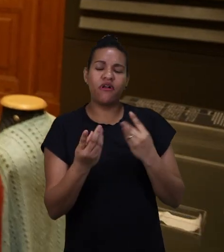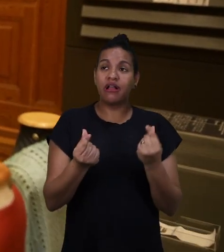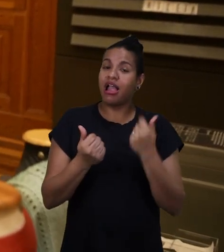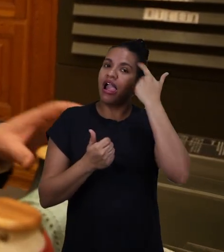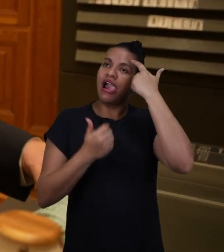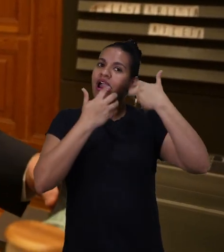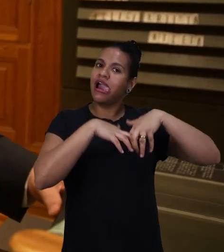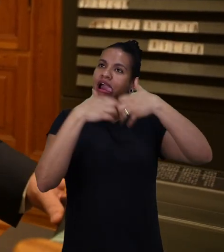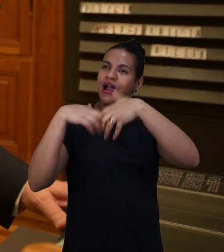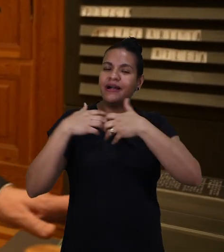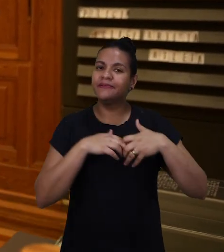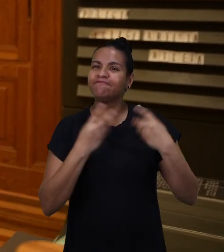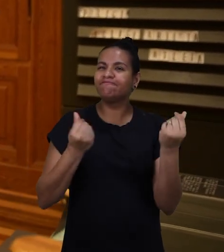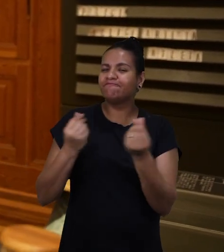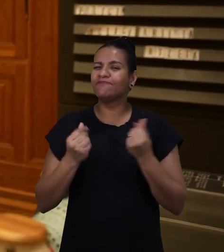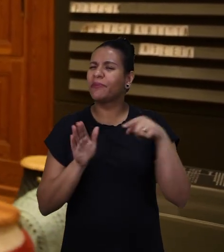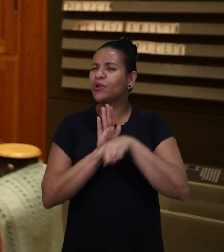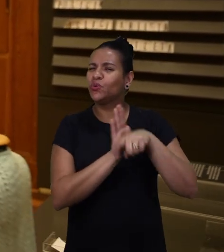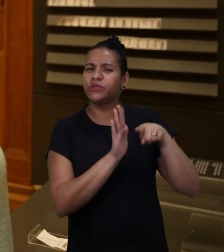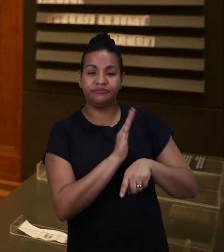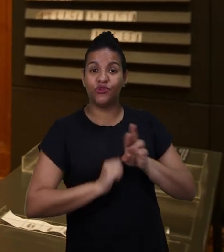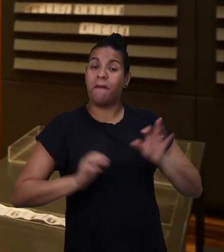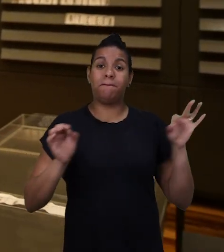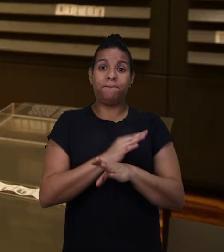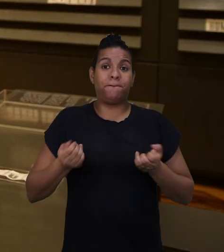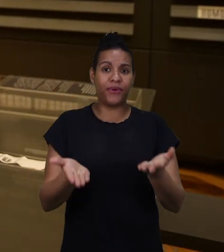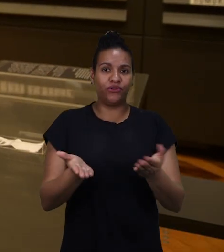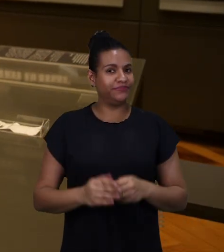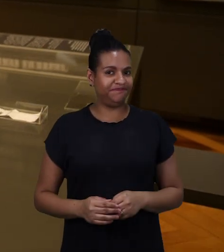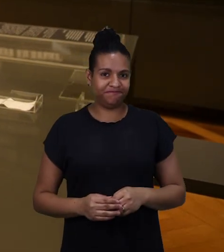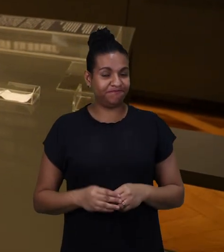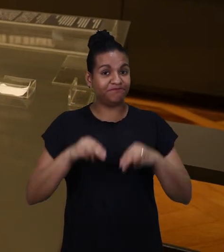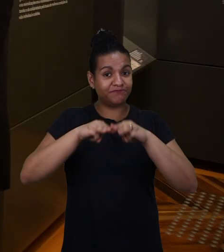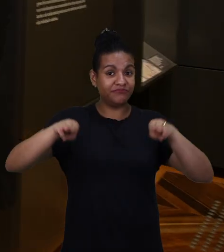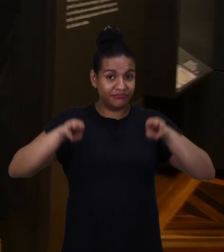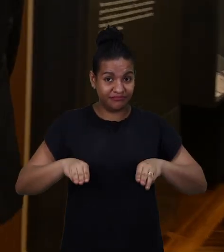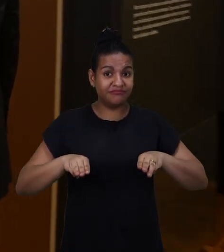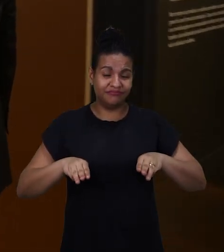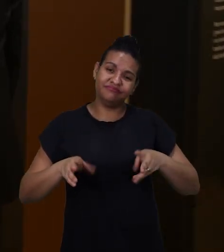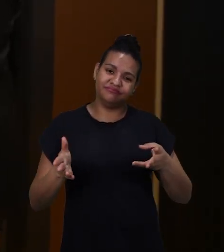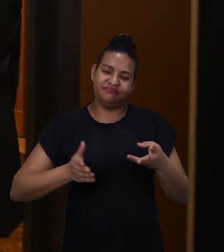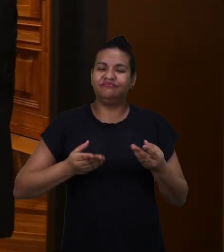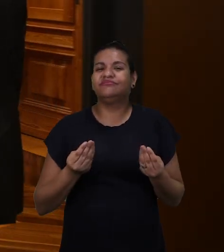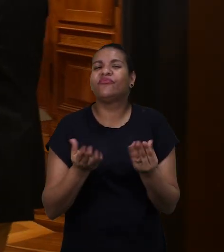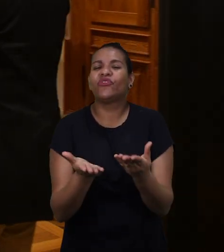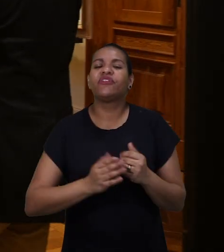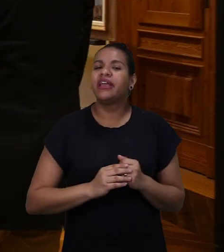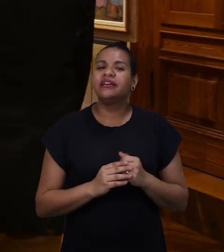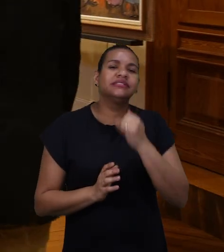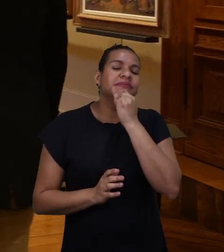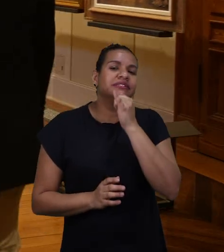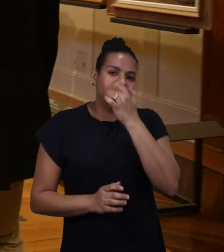para oferecer um conteúdo pronto. Toda vez que um museu oferece um